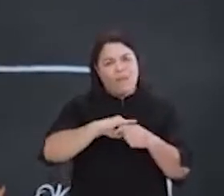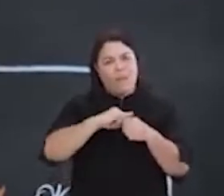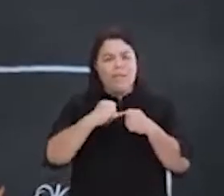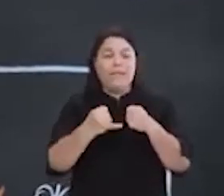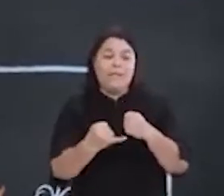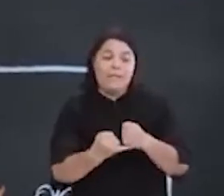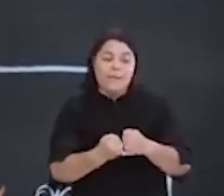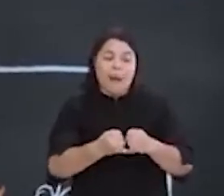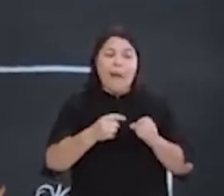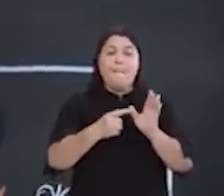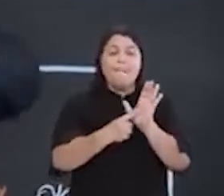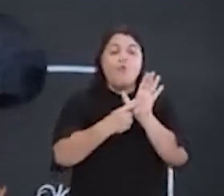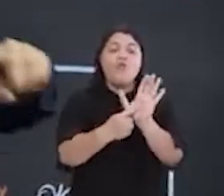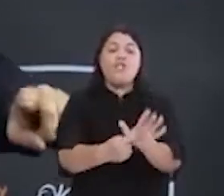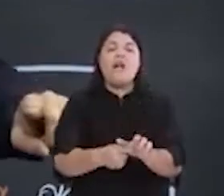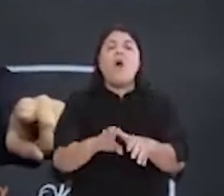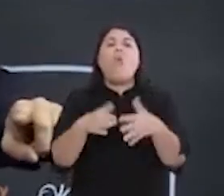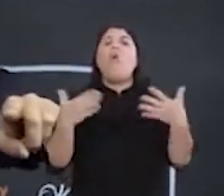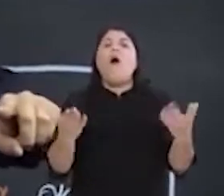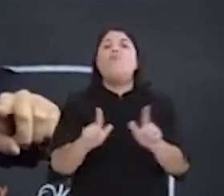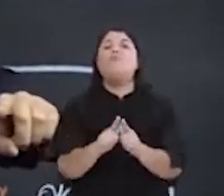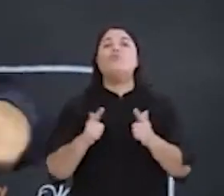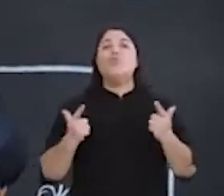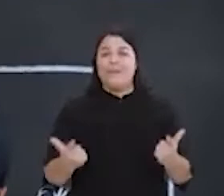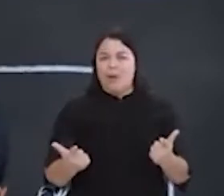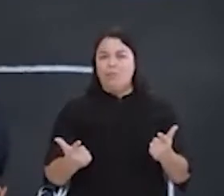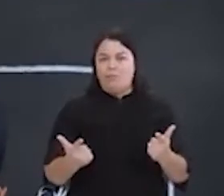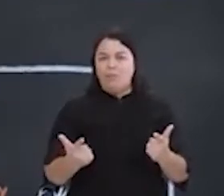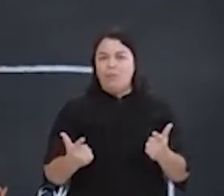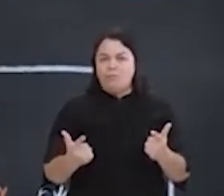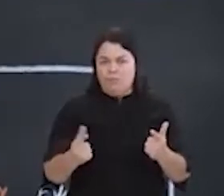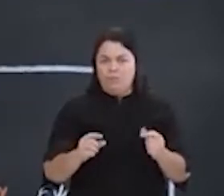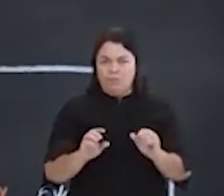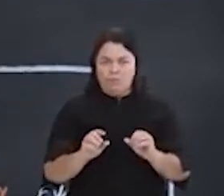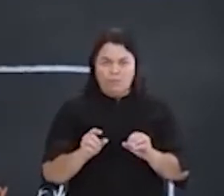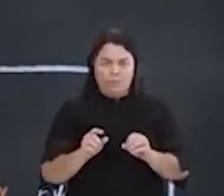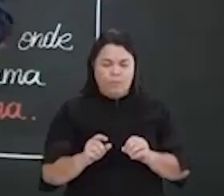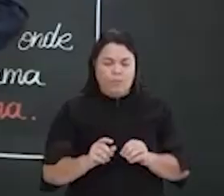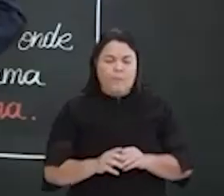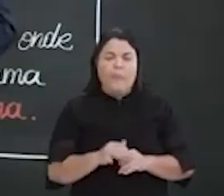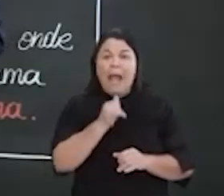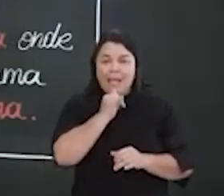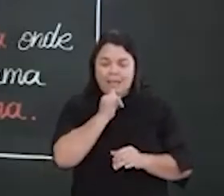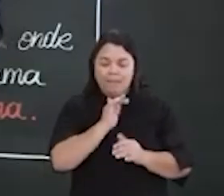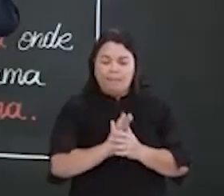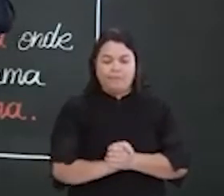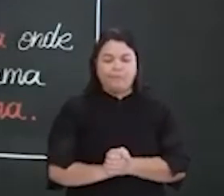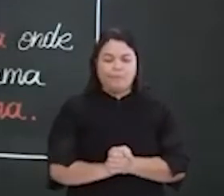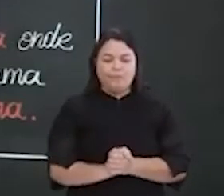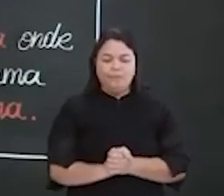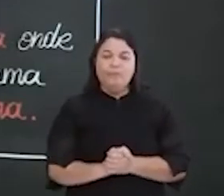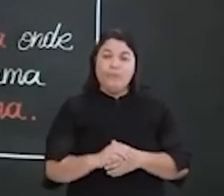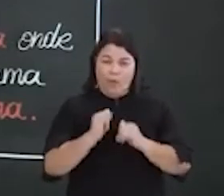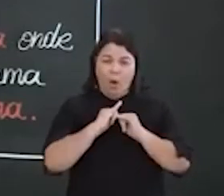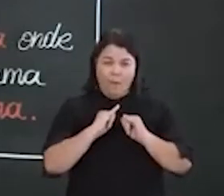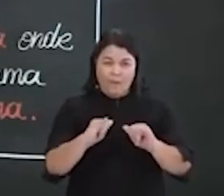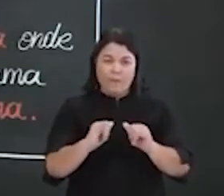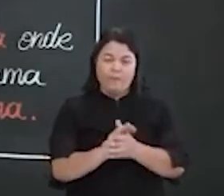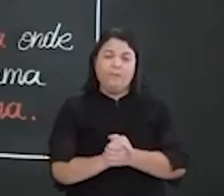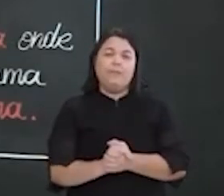dessa expressão é caracterizar o substantivo. Quer ver um outro exemplo? Se eu digo para vocês que a gente vai